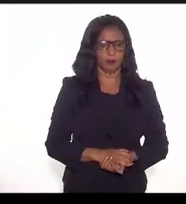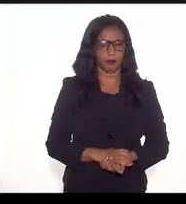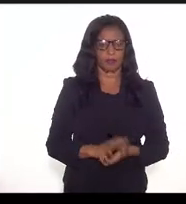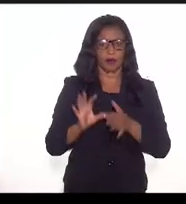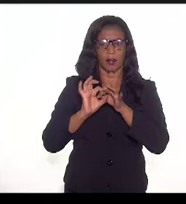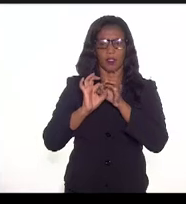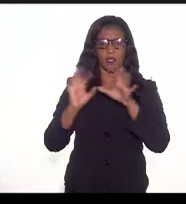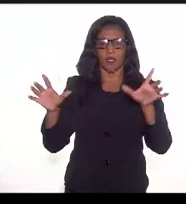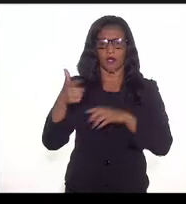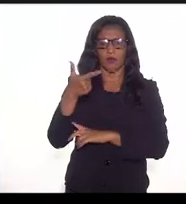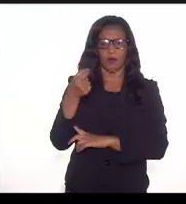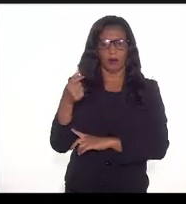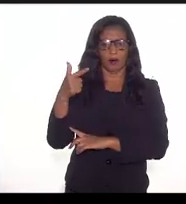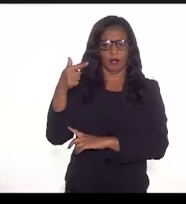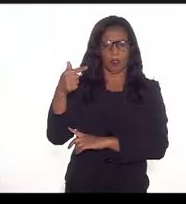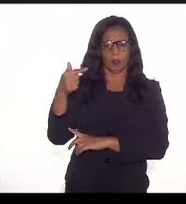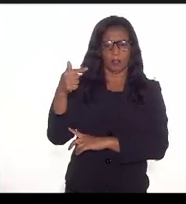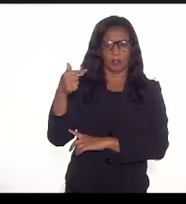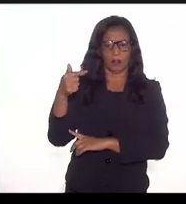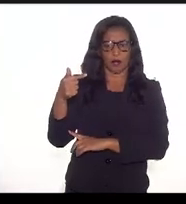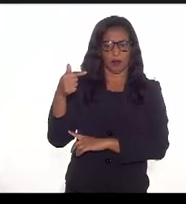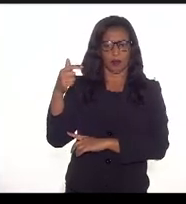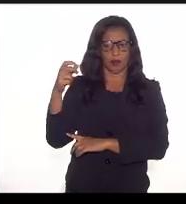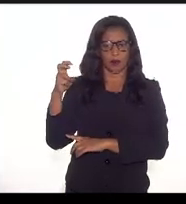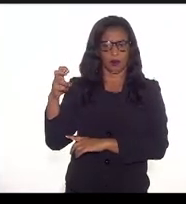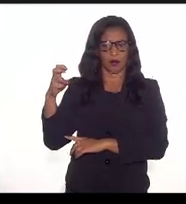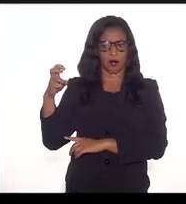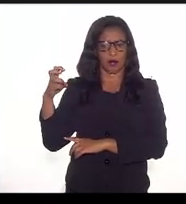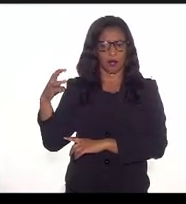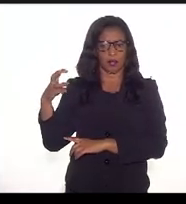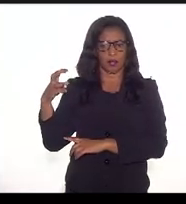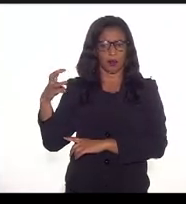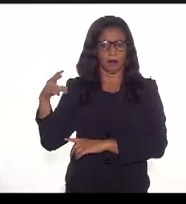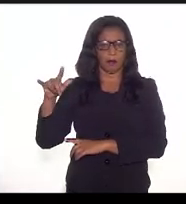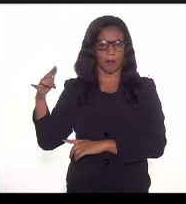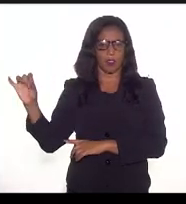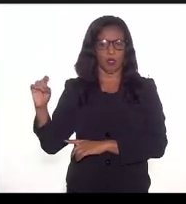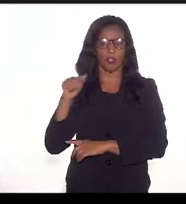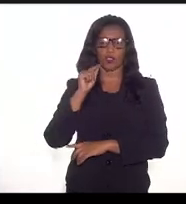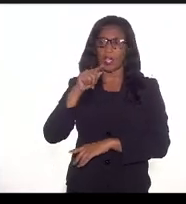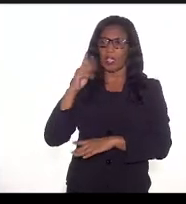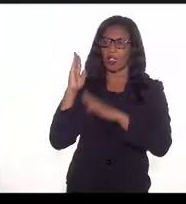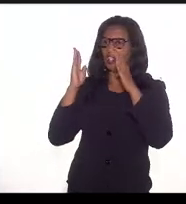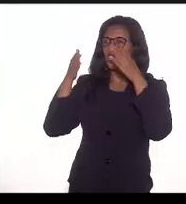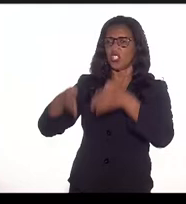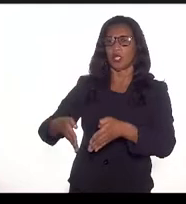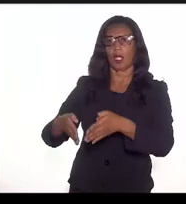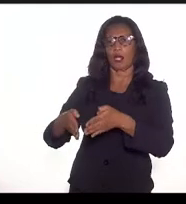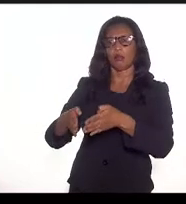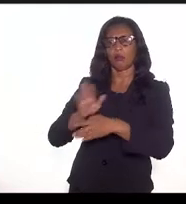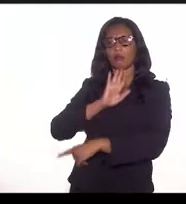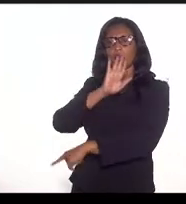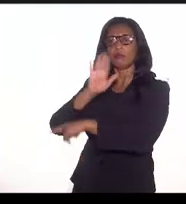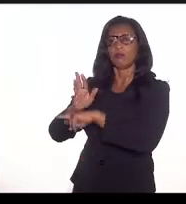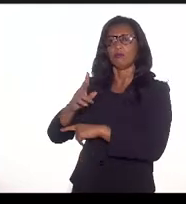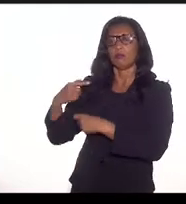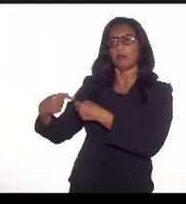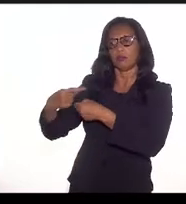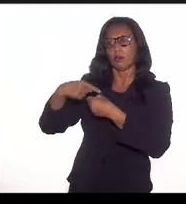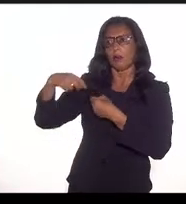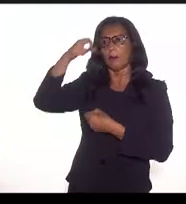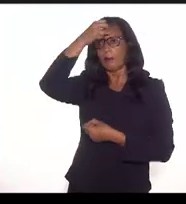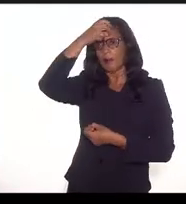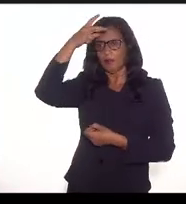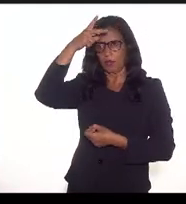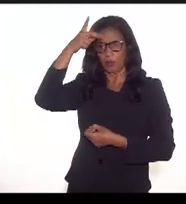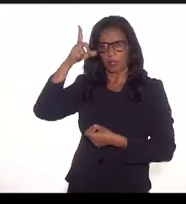liberação 2020, aproximadamente R$ 71 milhões. O AGRIU Setor Público, ele é o financiamento direto às prefeituras. A gente tem aí grandes gargalos,